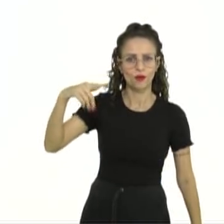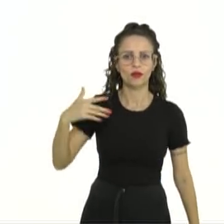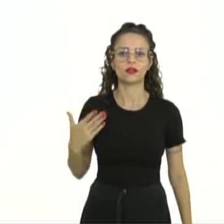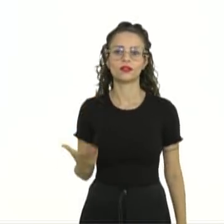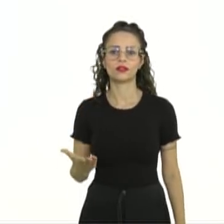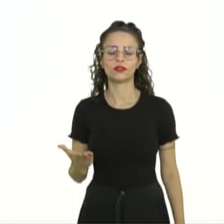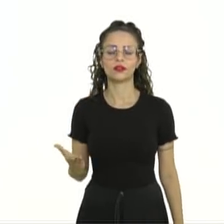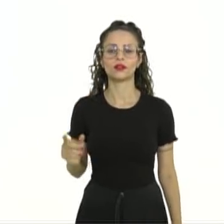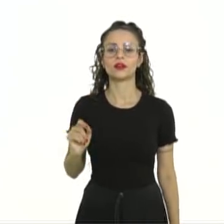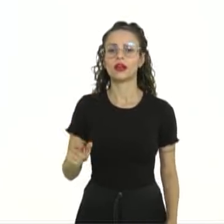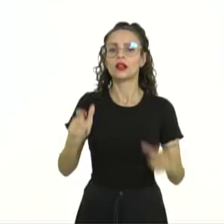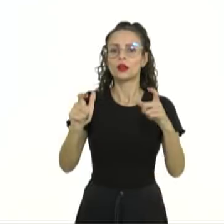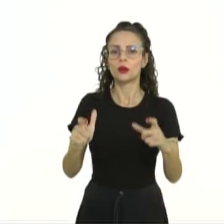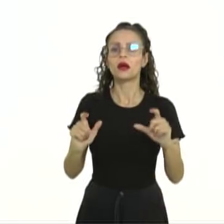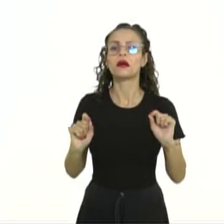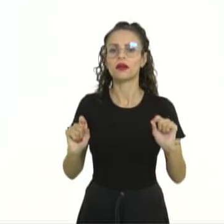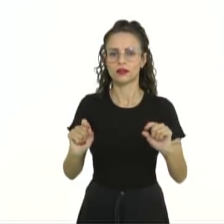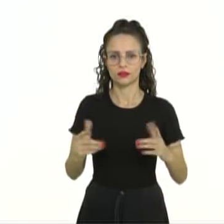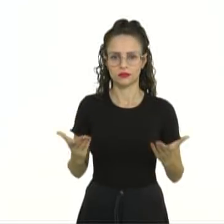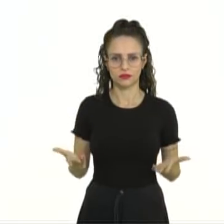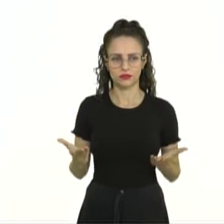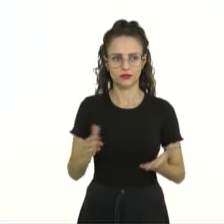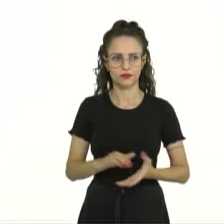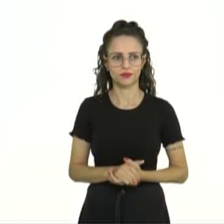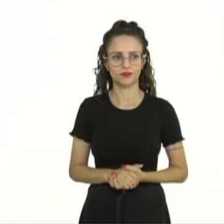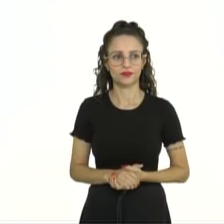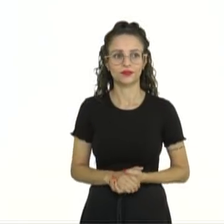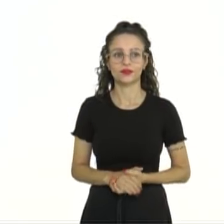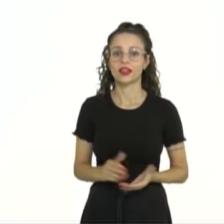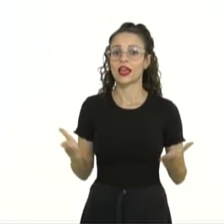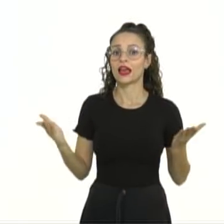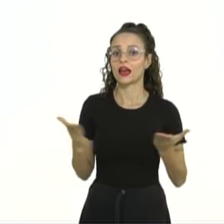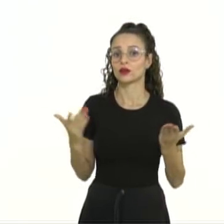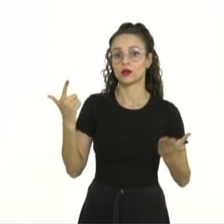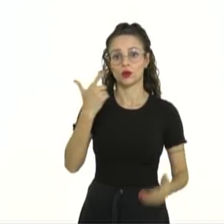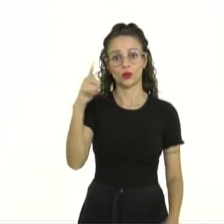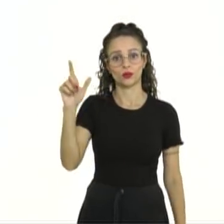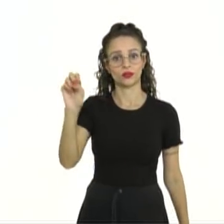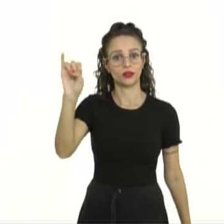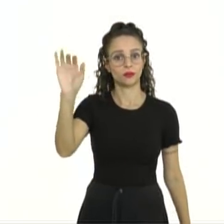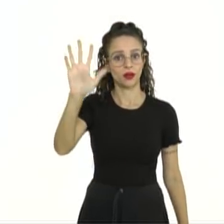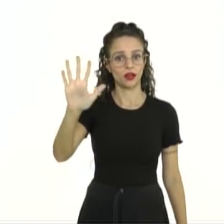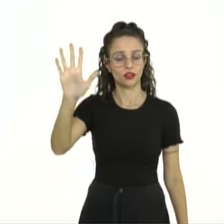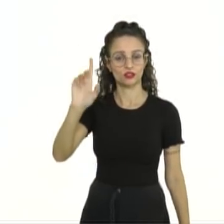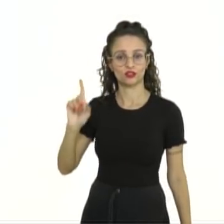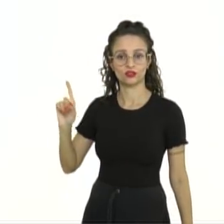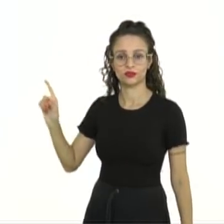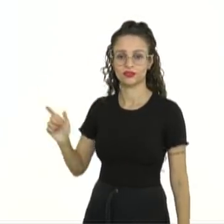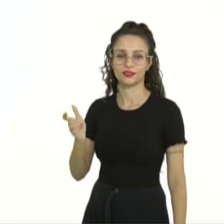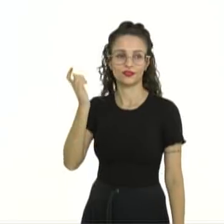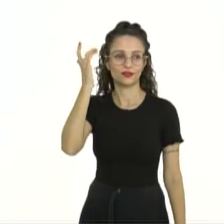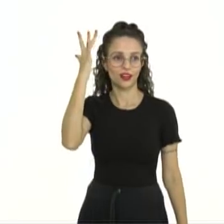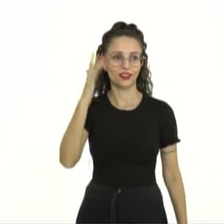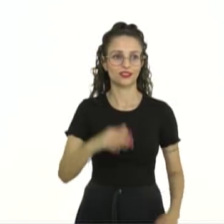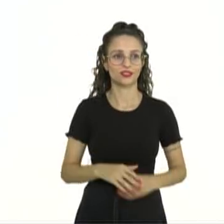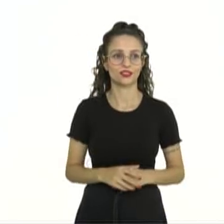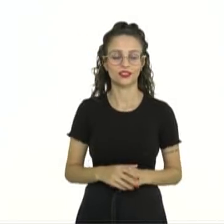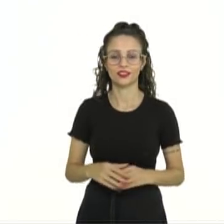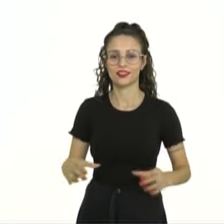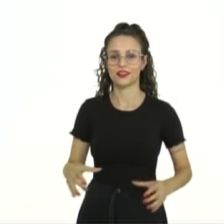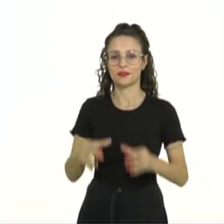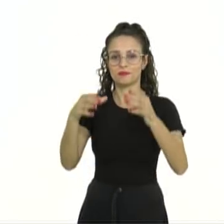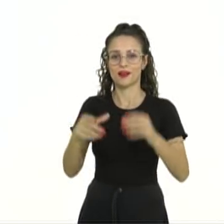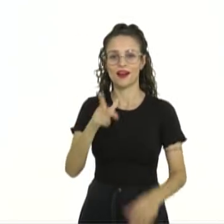Mas afinal, que lugar é esse? E agora eu trago uma outra imagem. Ah, professor, isso é fácil, é 2 balde de